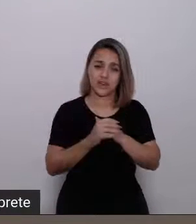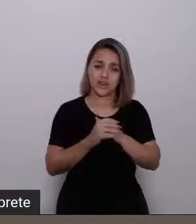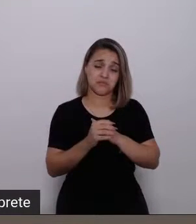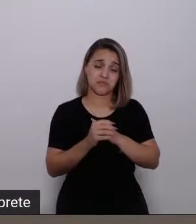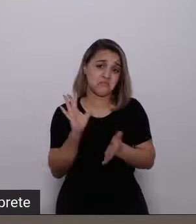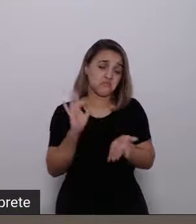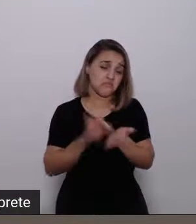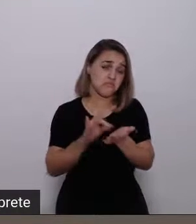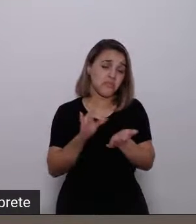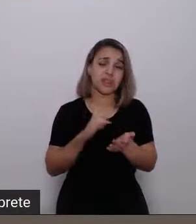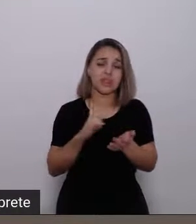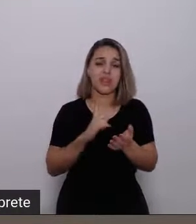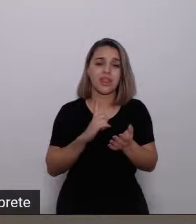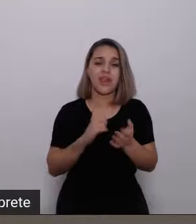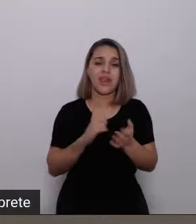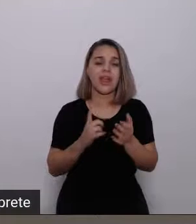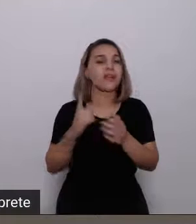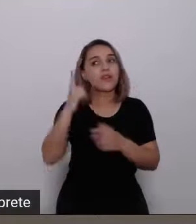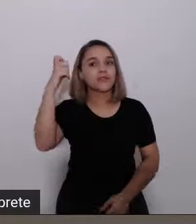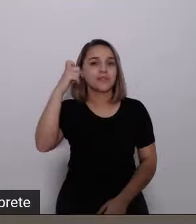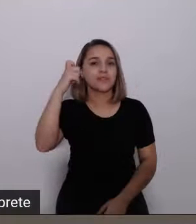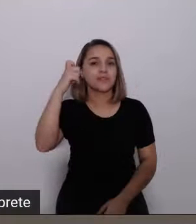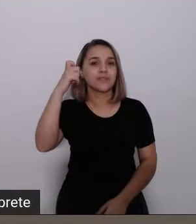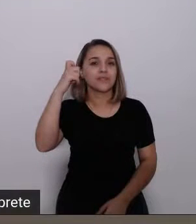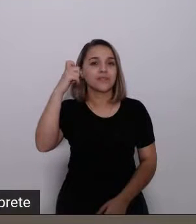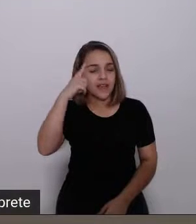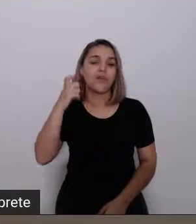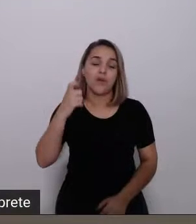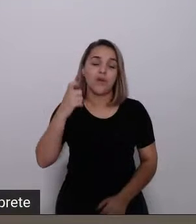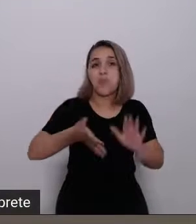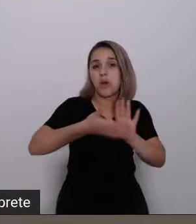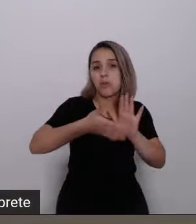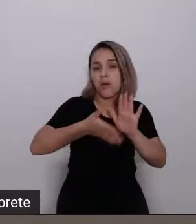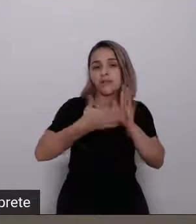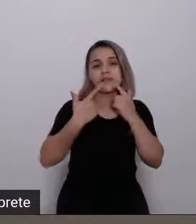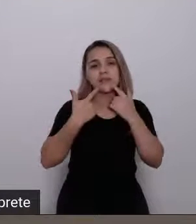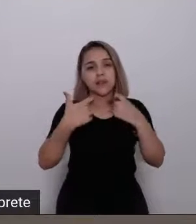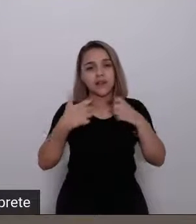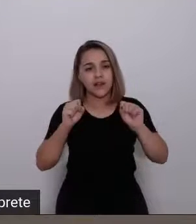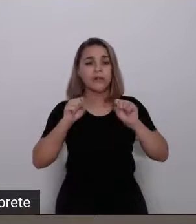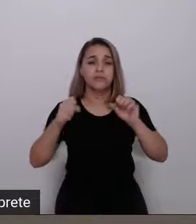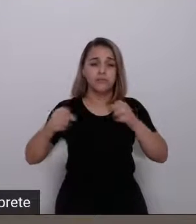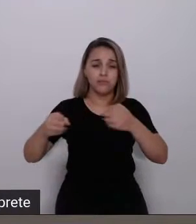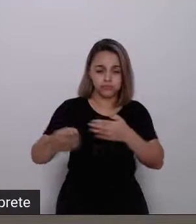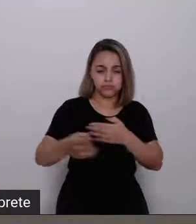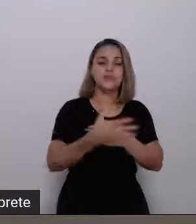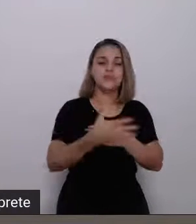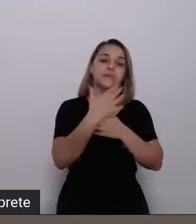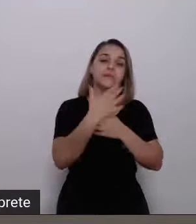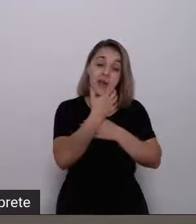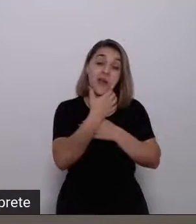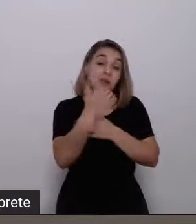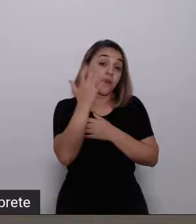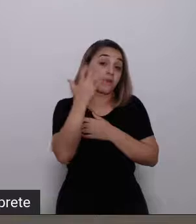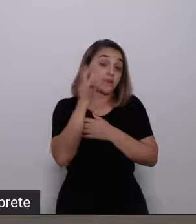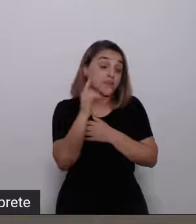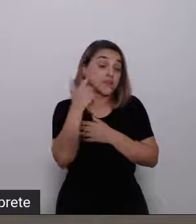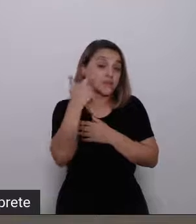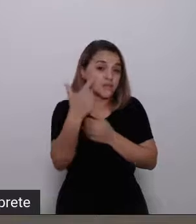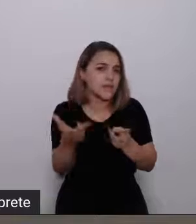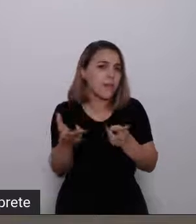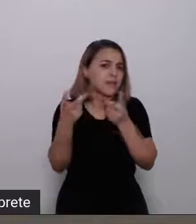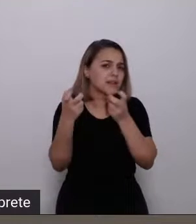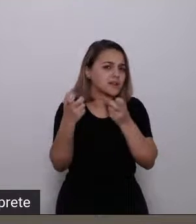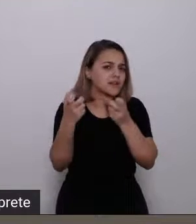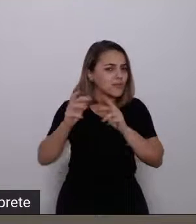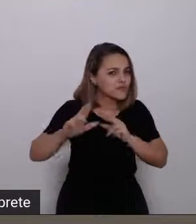né, uma invenção estética, tem a tentativa de propor uma nova linguagem para alguma coisa. Eu não sei se você vê isso de alguma outra forma, ou